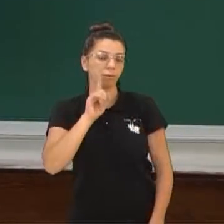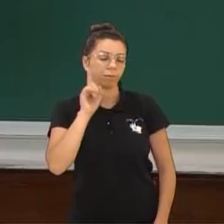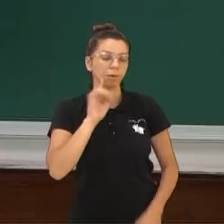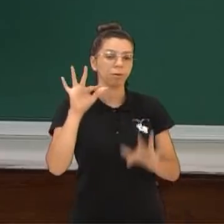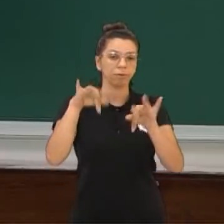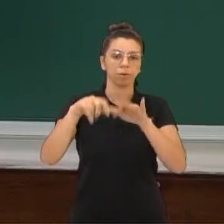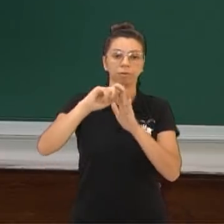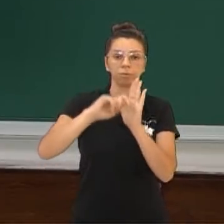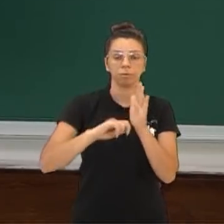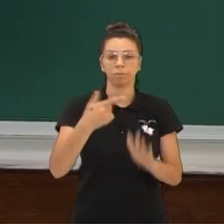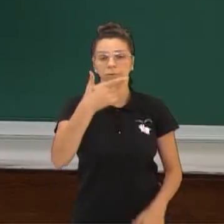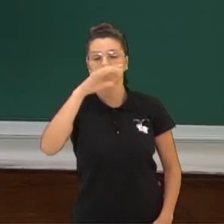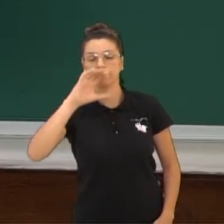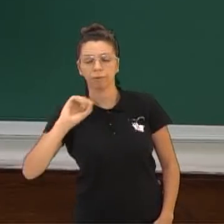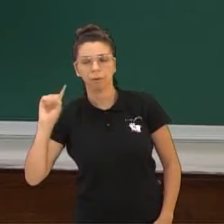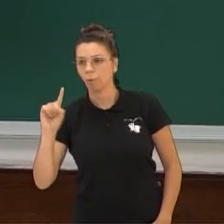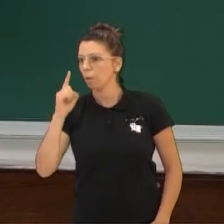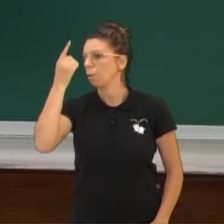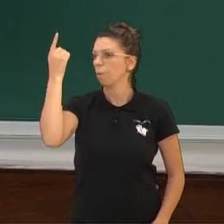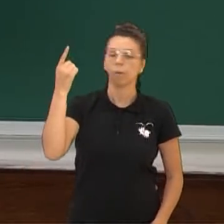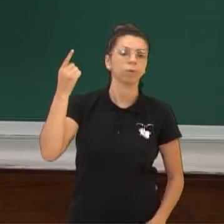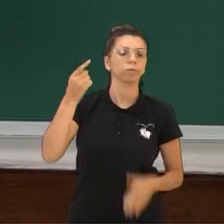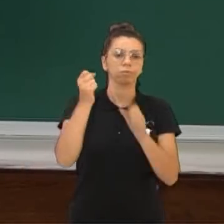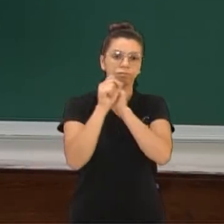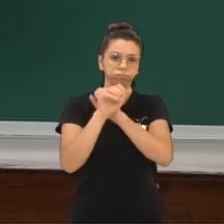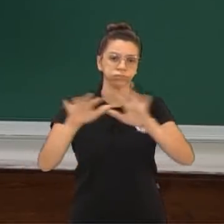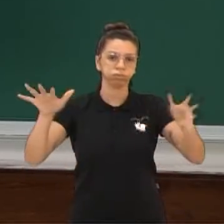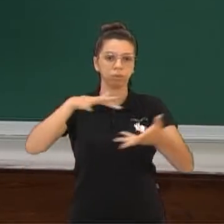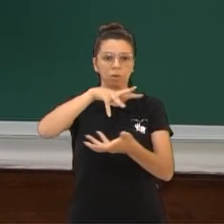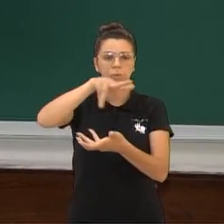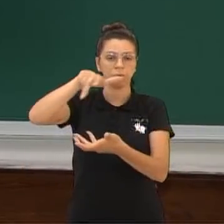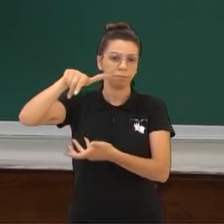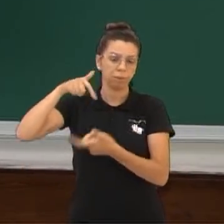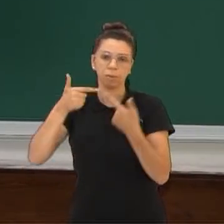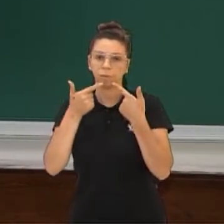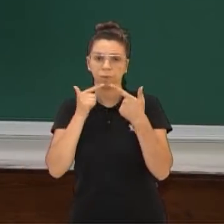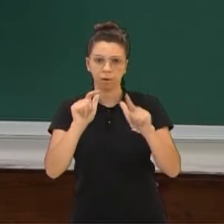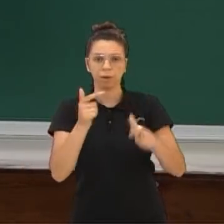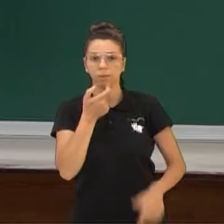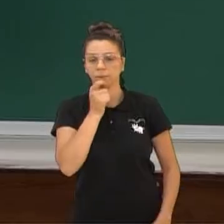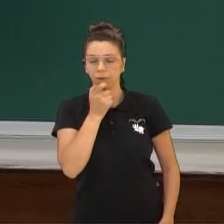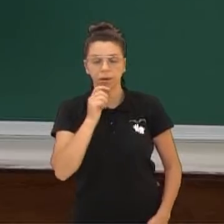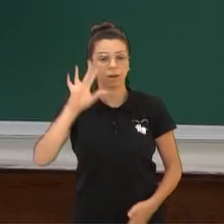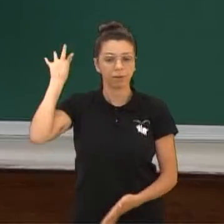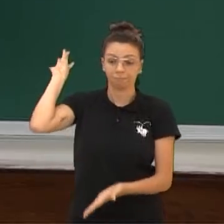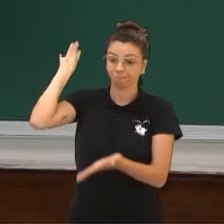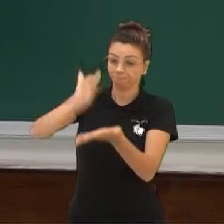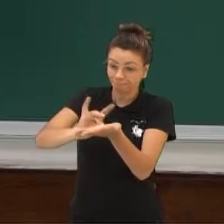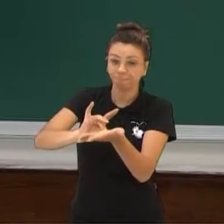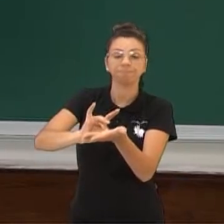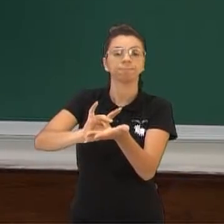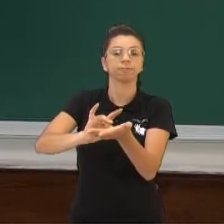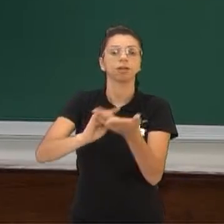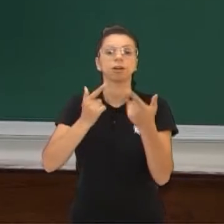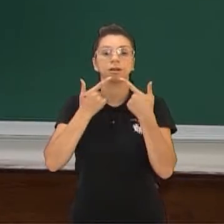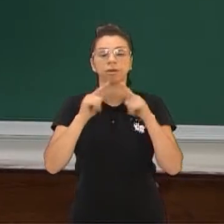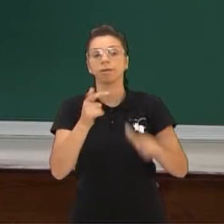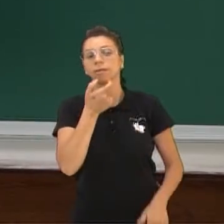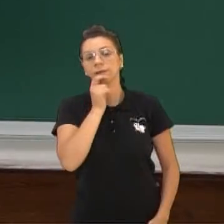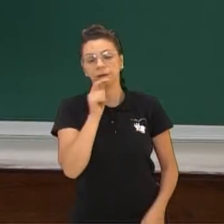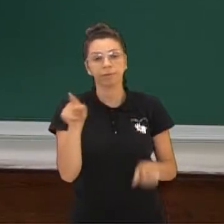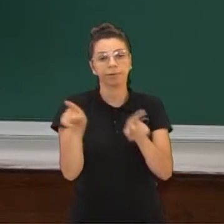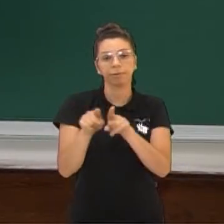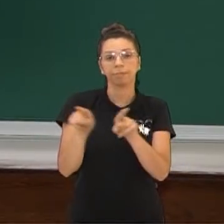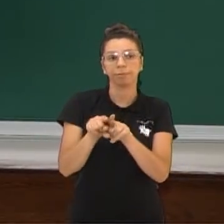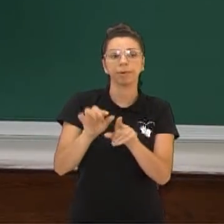20 foi a última fase da expansão da língua inglesa pelo mundo e a consolidou como língua franca, também